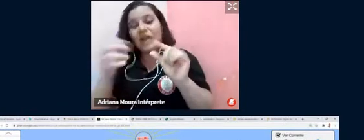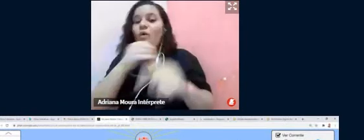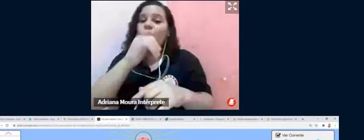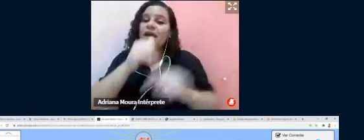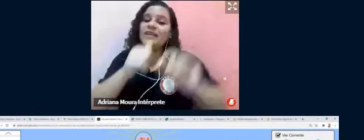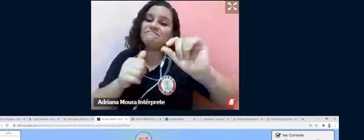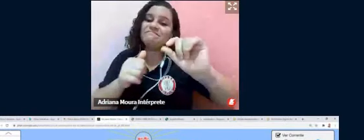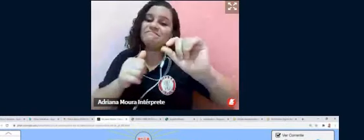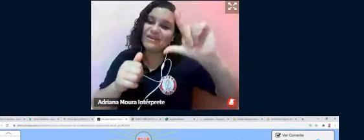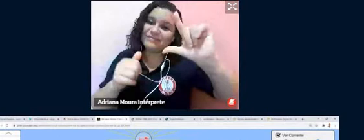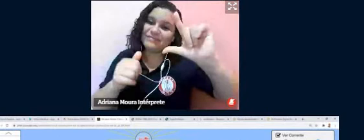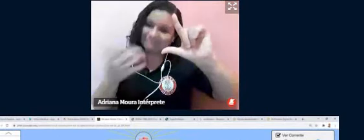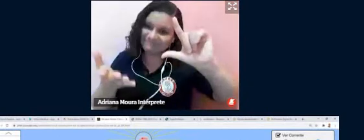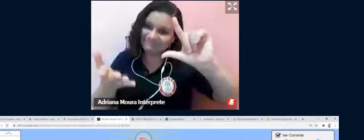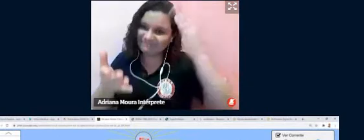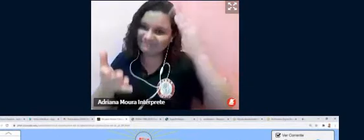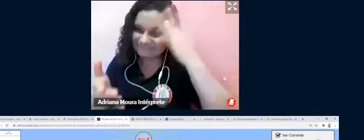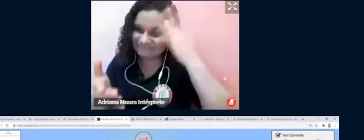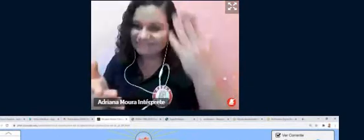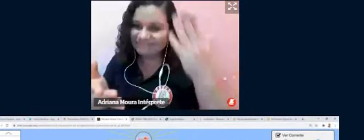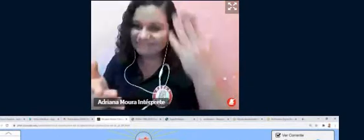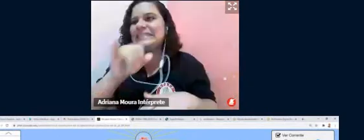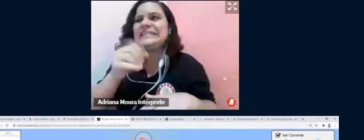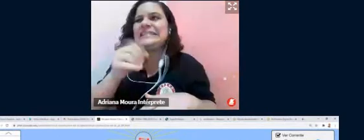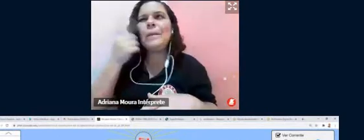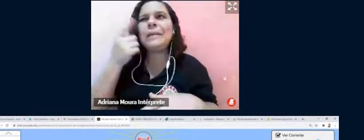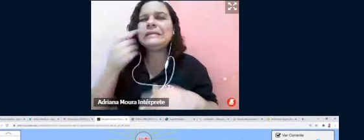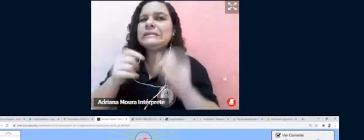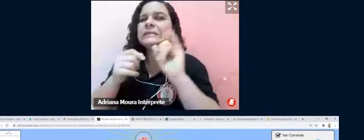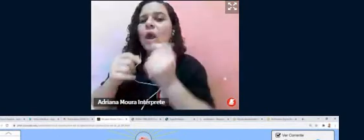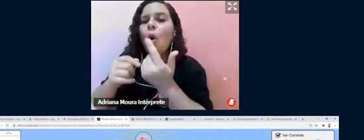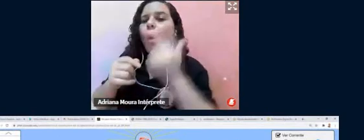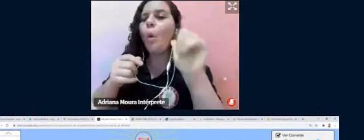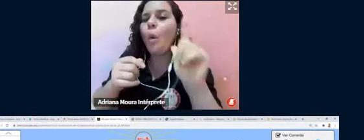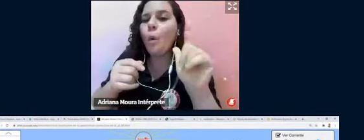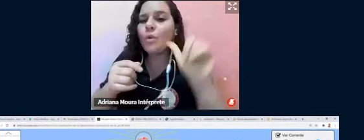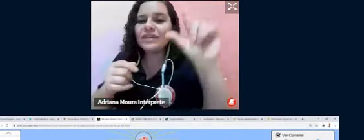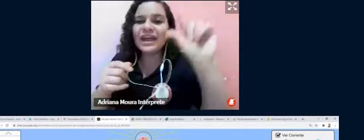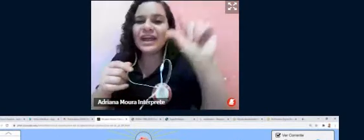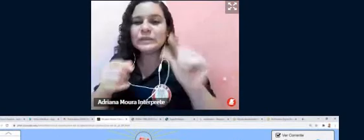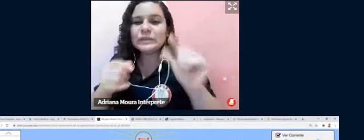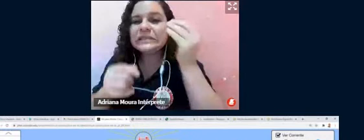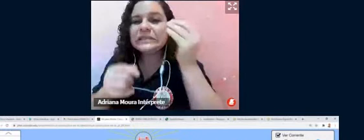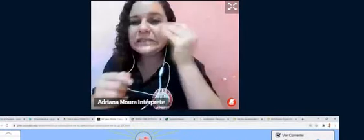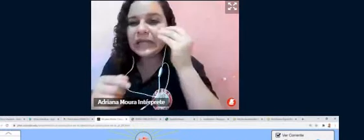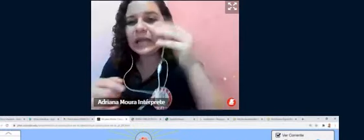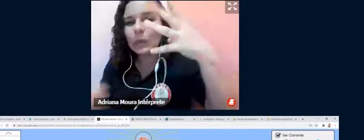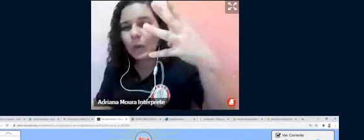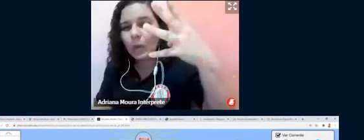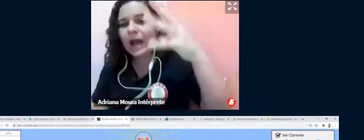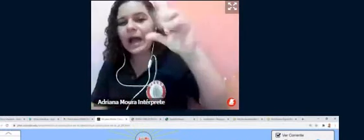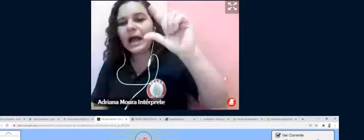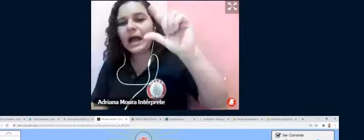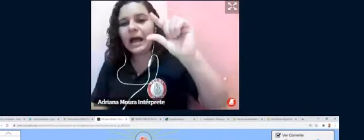trecho. Aí você vai dizer, pois se eu reduzir a outra, 5, né? Vamos reduzir também? 4,5, 4,